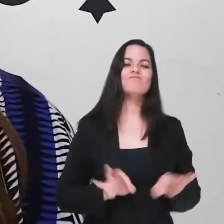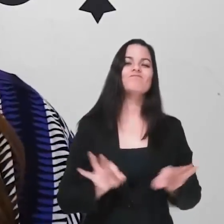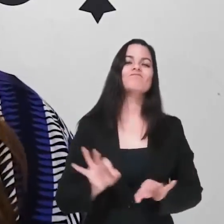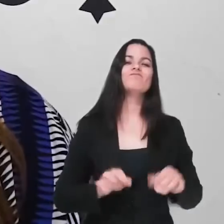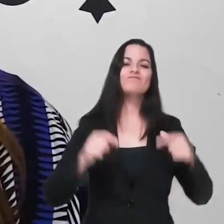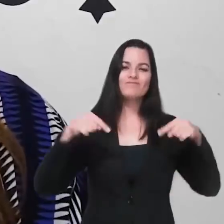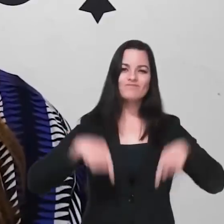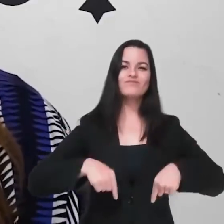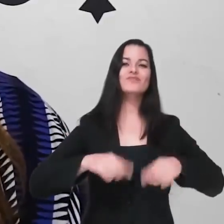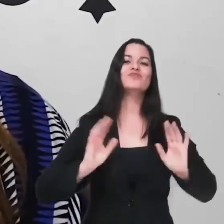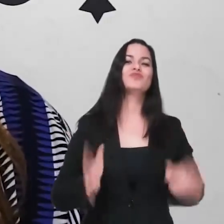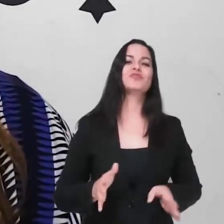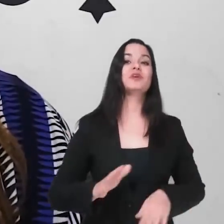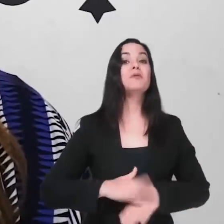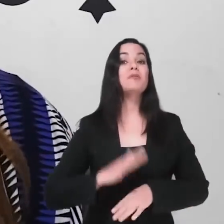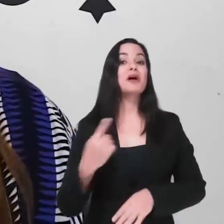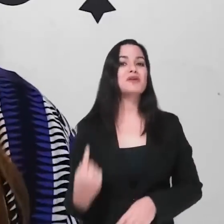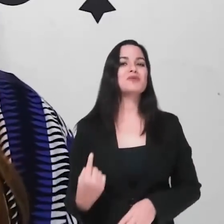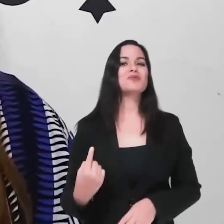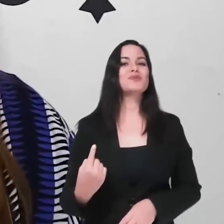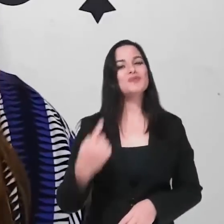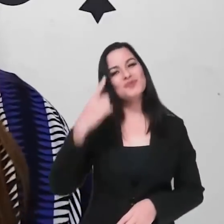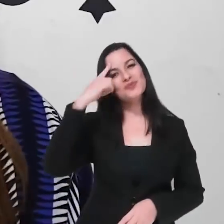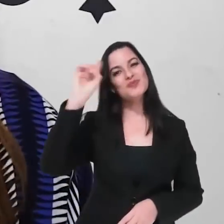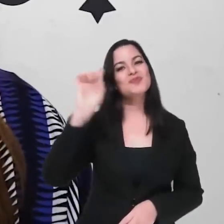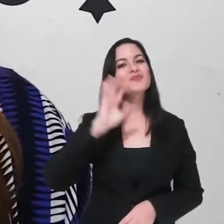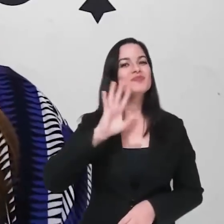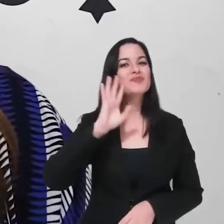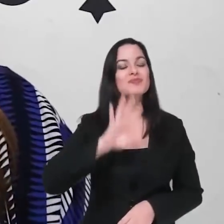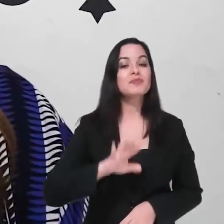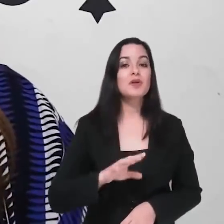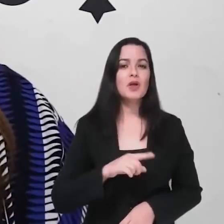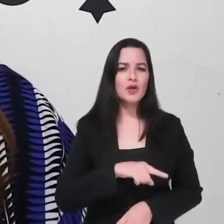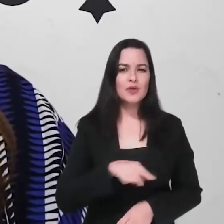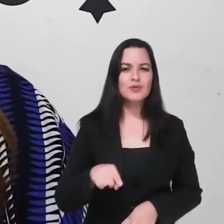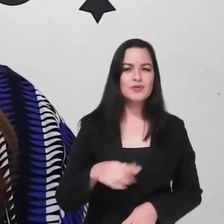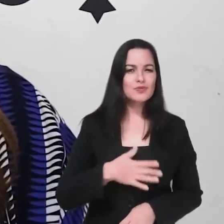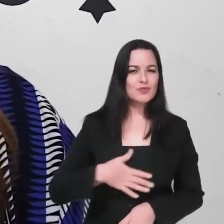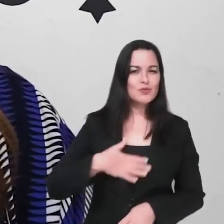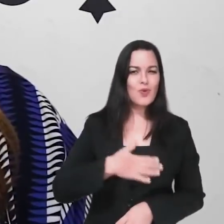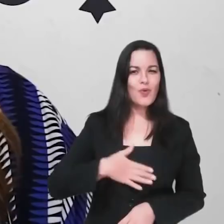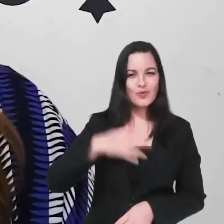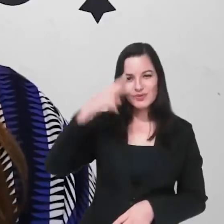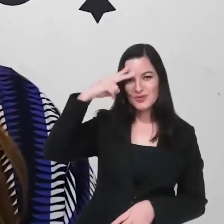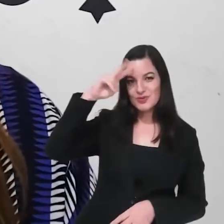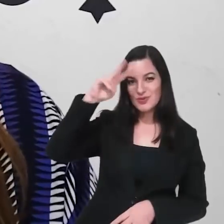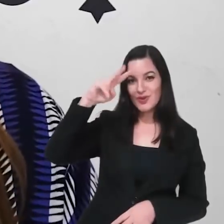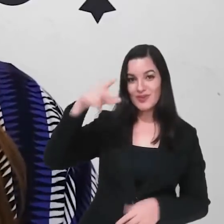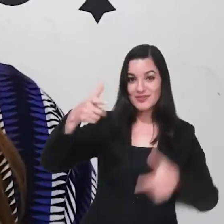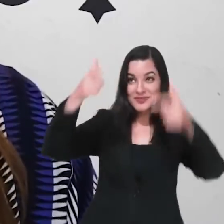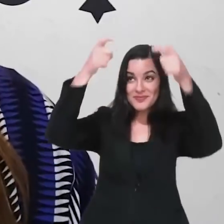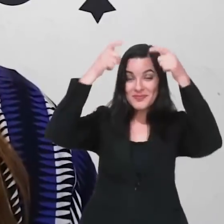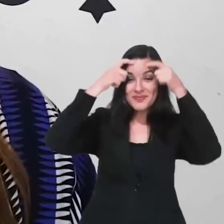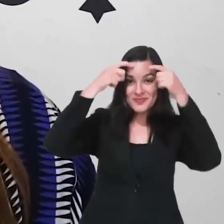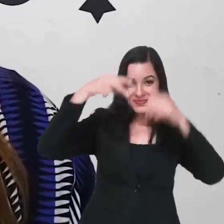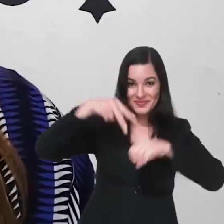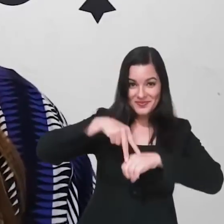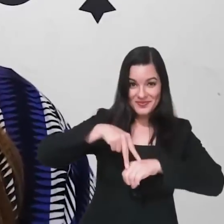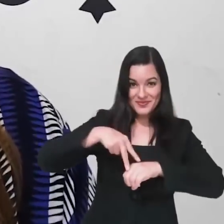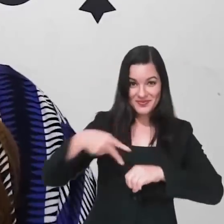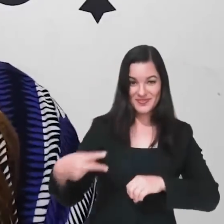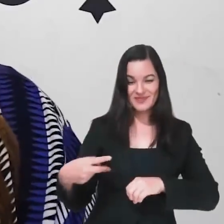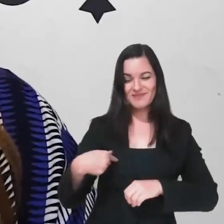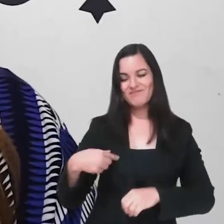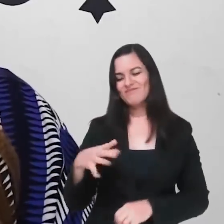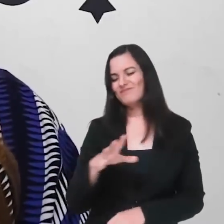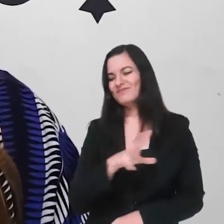aqui para mais um dia. Vocês estão gostando da história do Pequeno Príncipe? Eu estou amando!